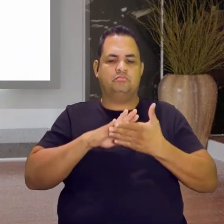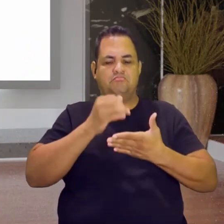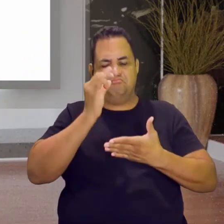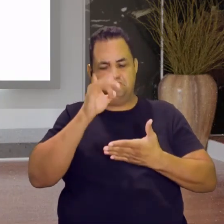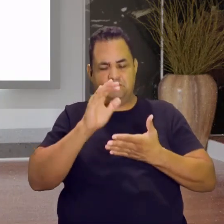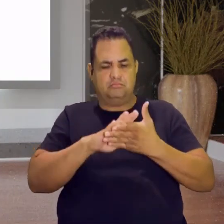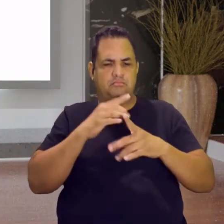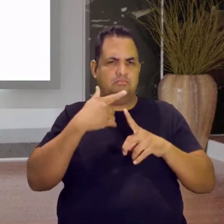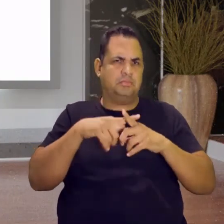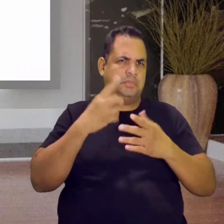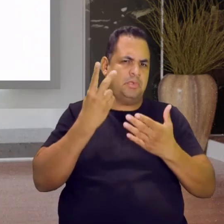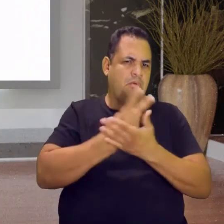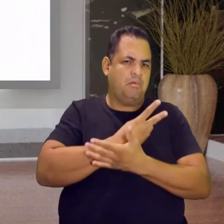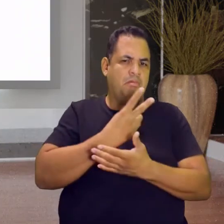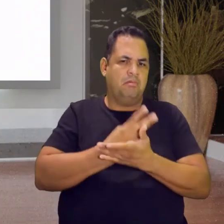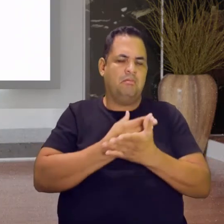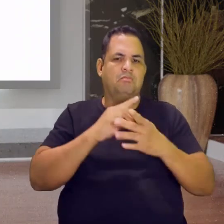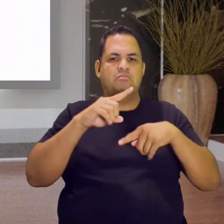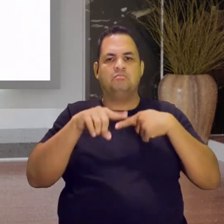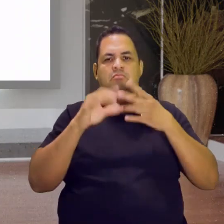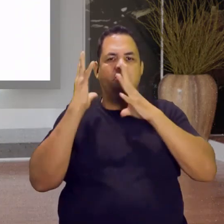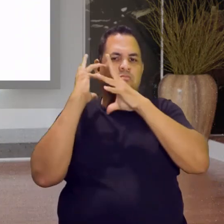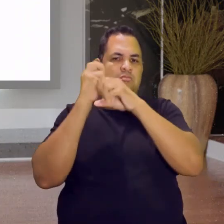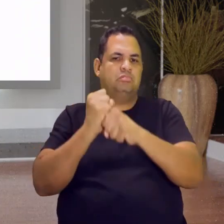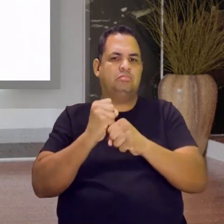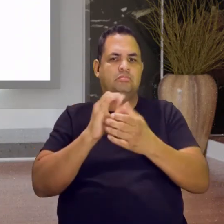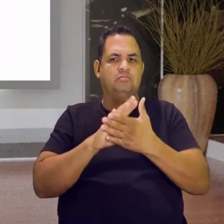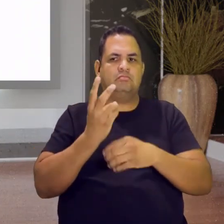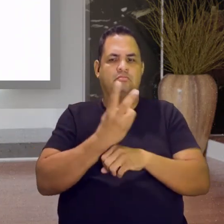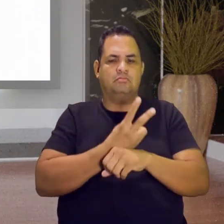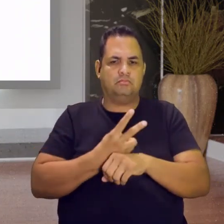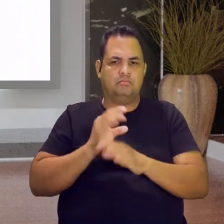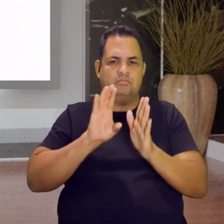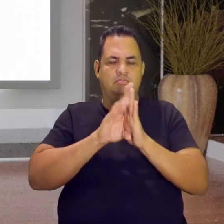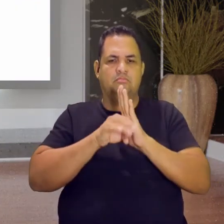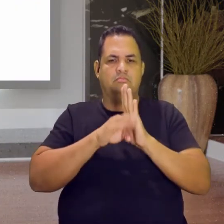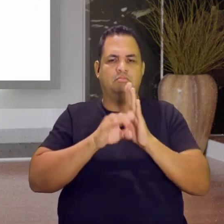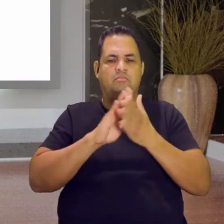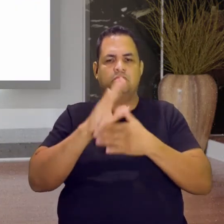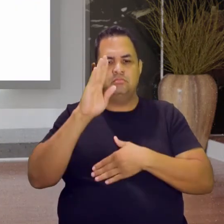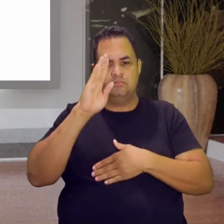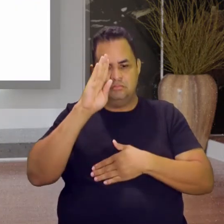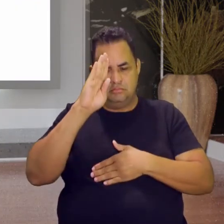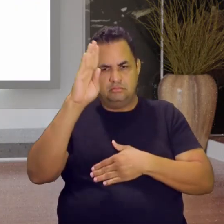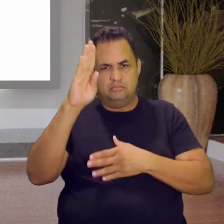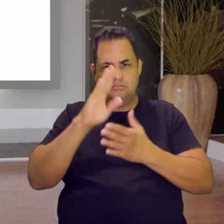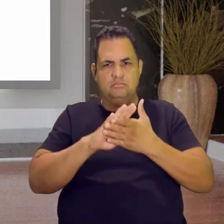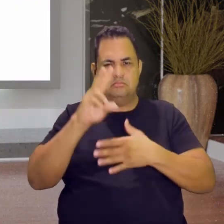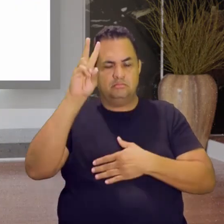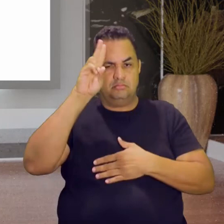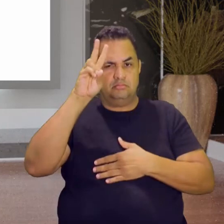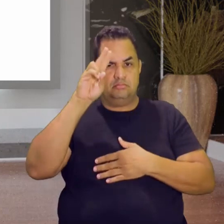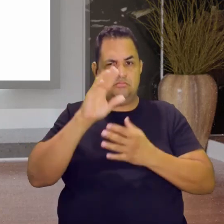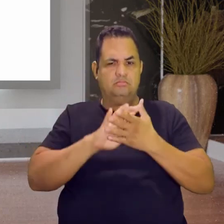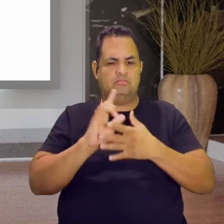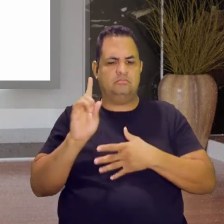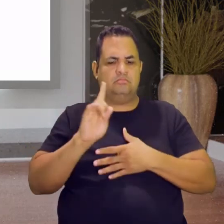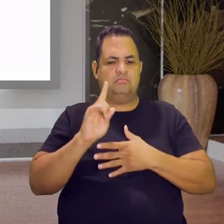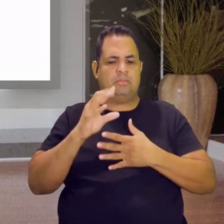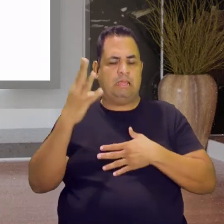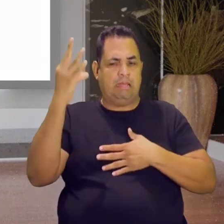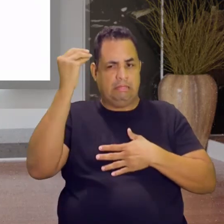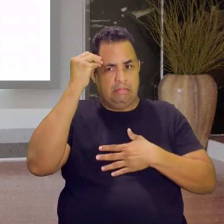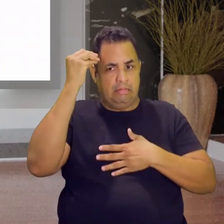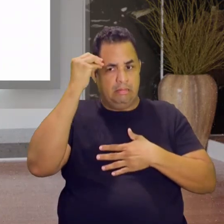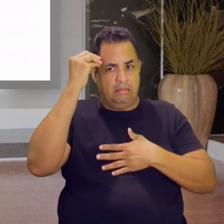acertou, por que não acertou, e revisar aí buscando os conceitos principais. E lembrar que não é